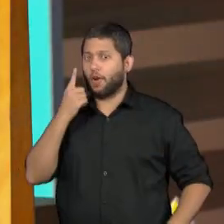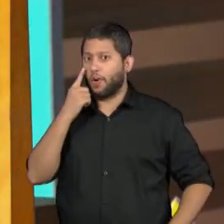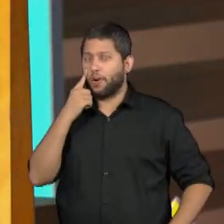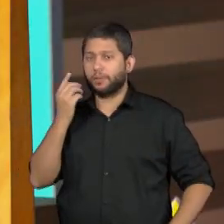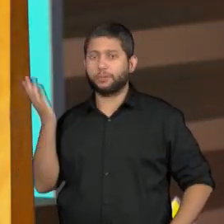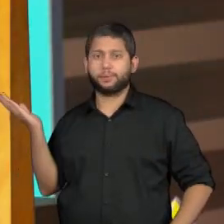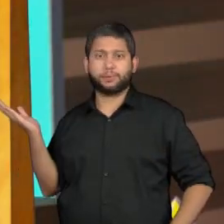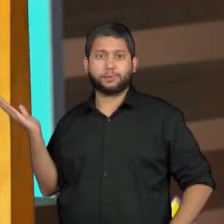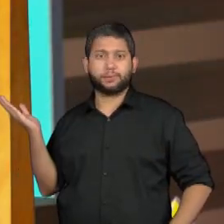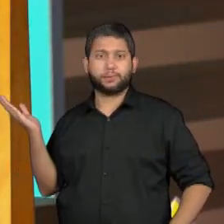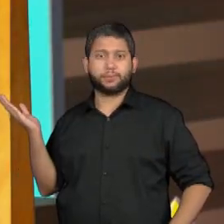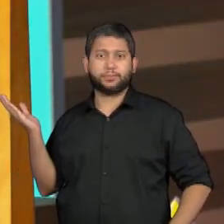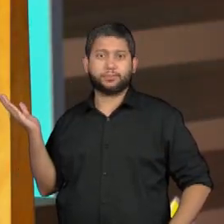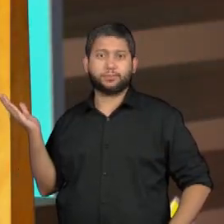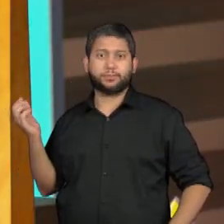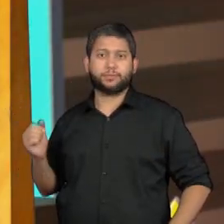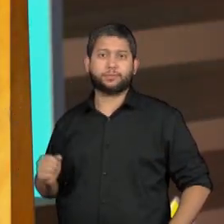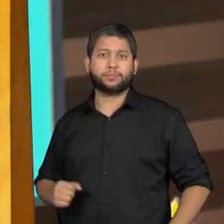Olha só.